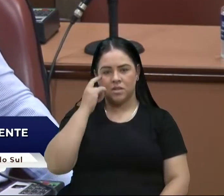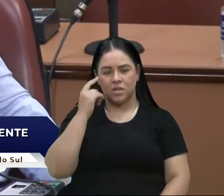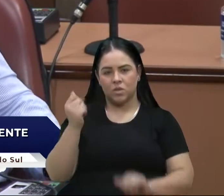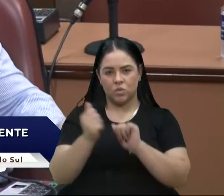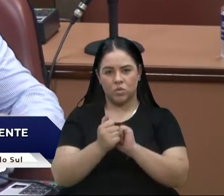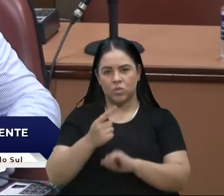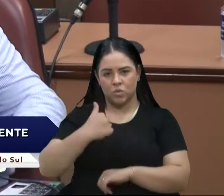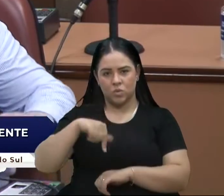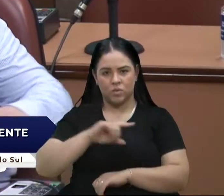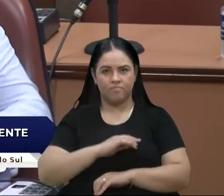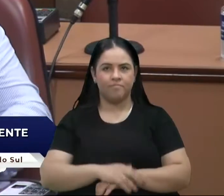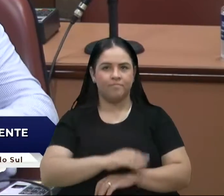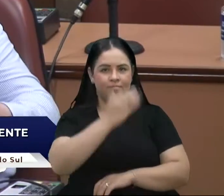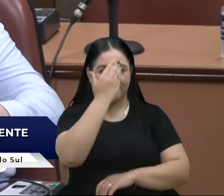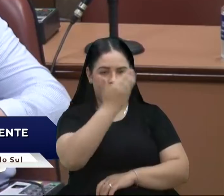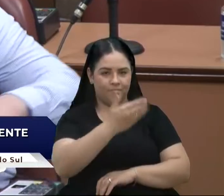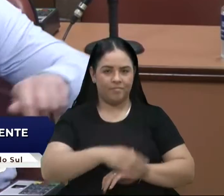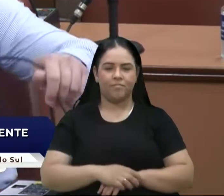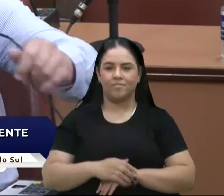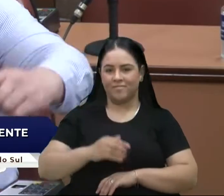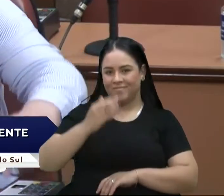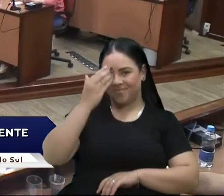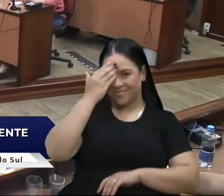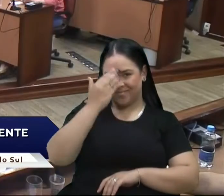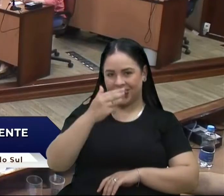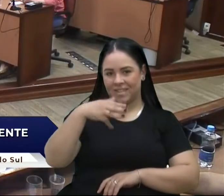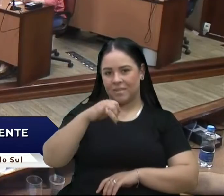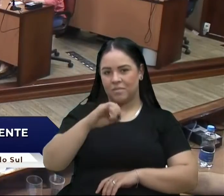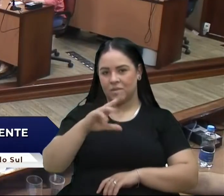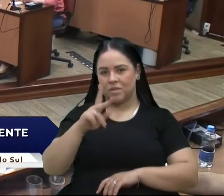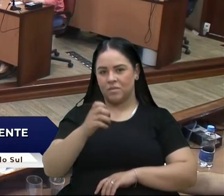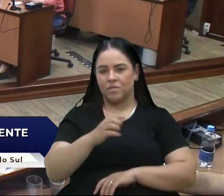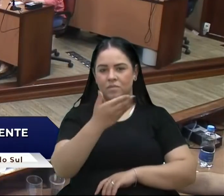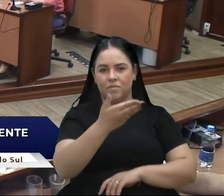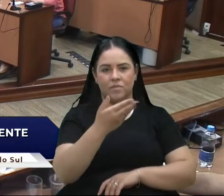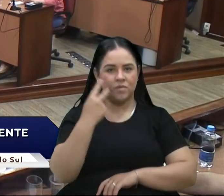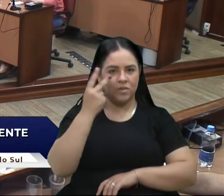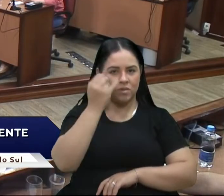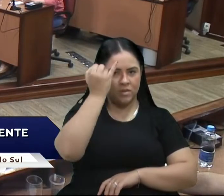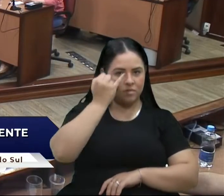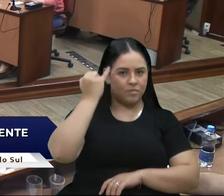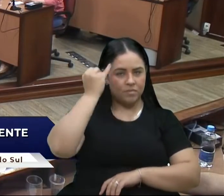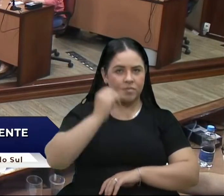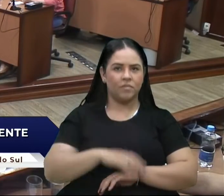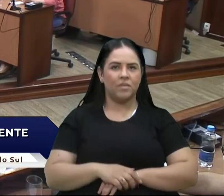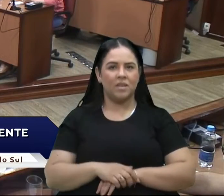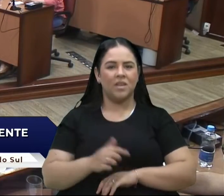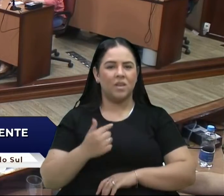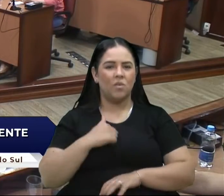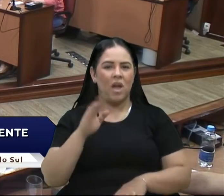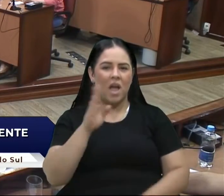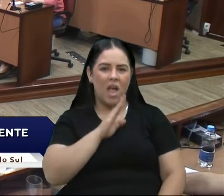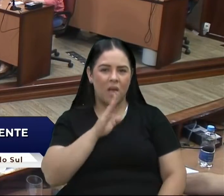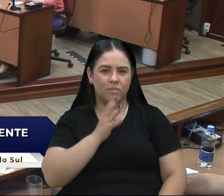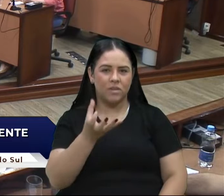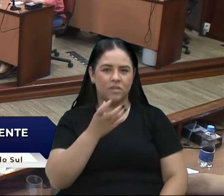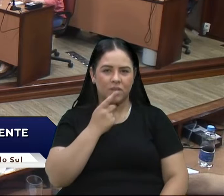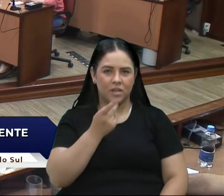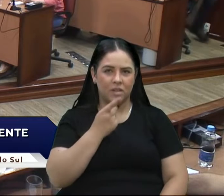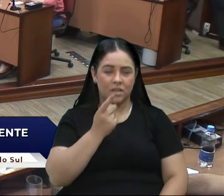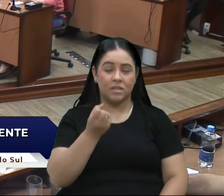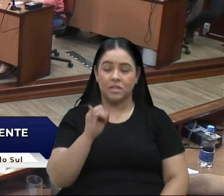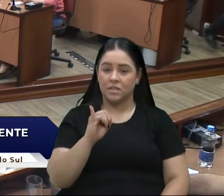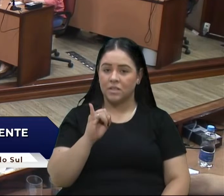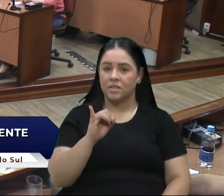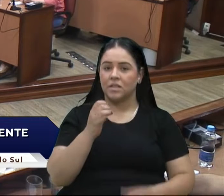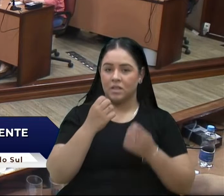conjunta. Obrigado, vereador Rafael. Michel. Eu só queria fazer uma colocação, 30 segundos, se a Secretaria da